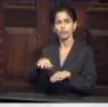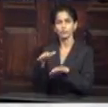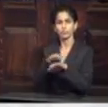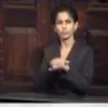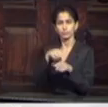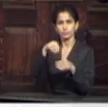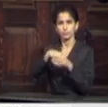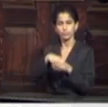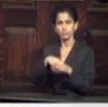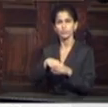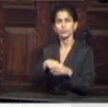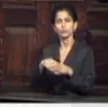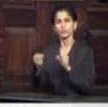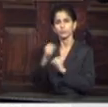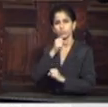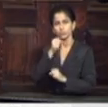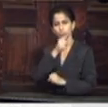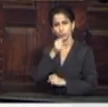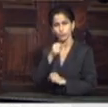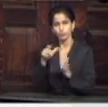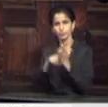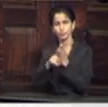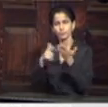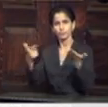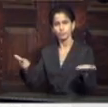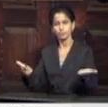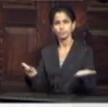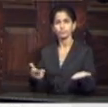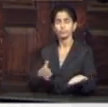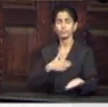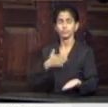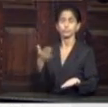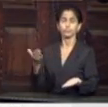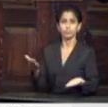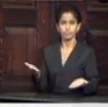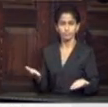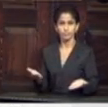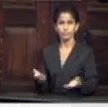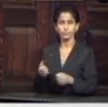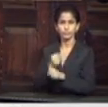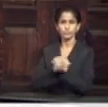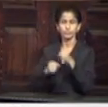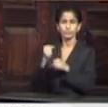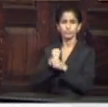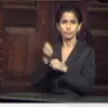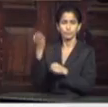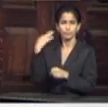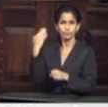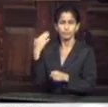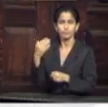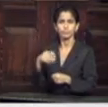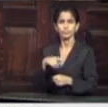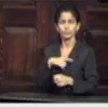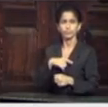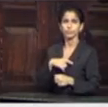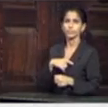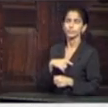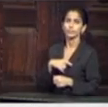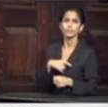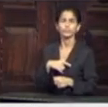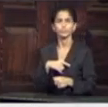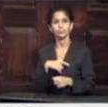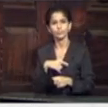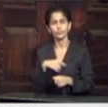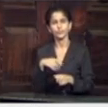piso salarial regional, dizer do meu espanto, da minha estupefação, porque no ano passado, deputado Gilberto, Vossa Excelência ainda